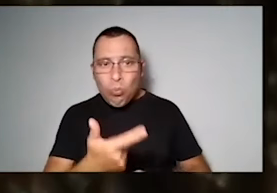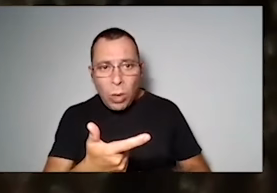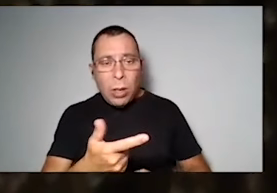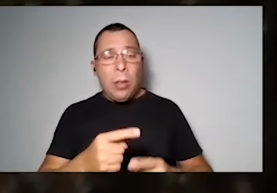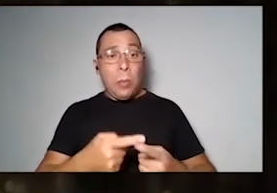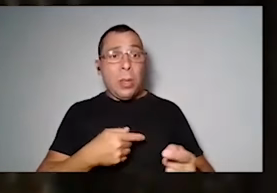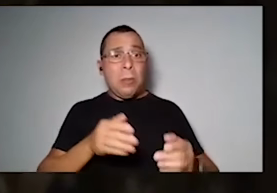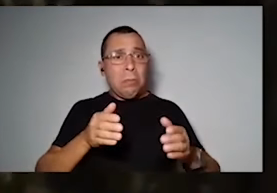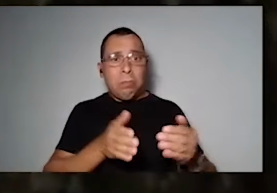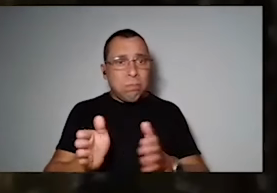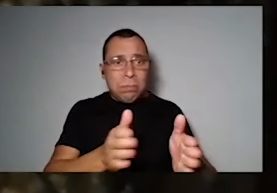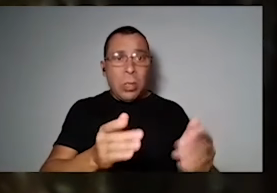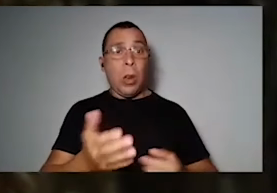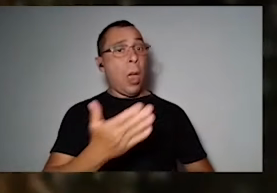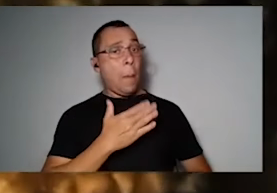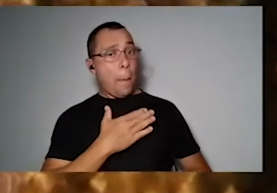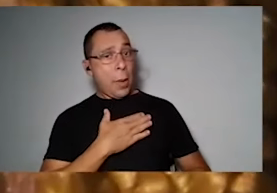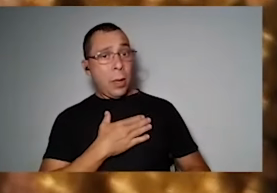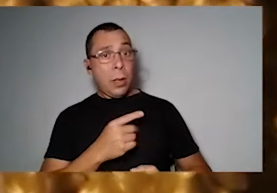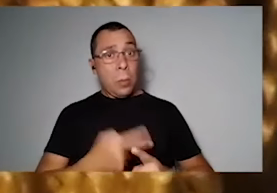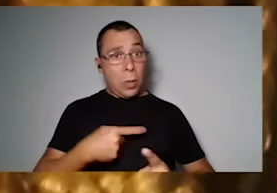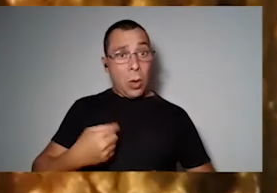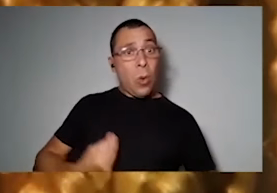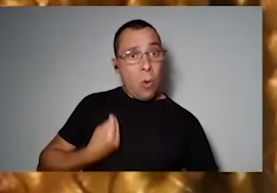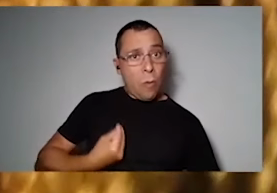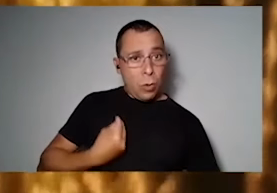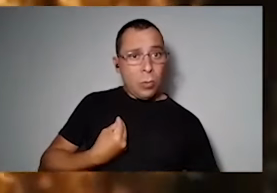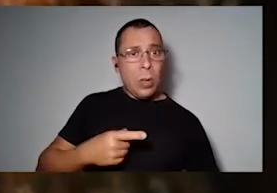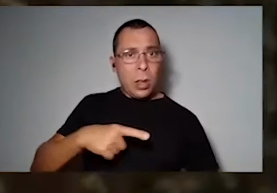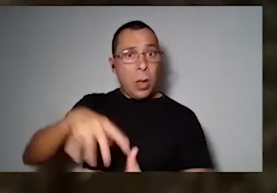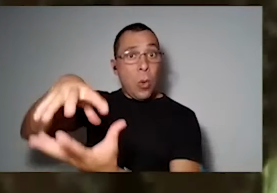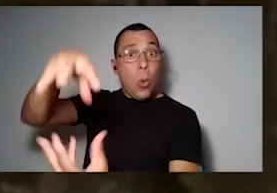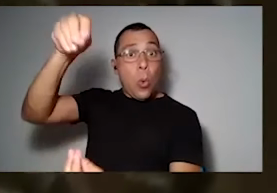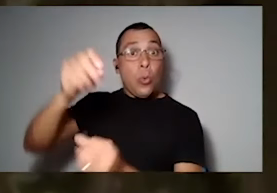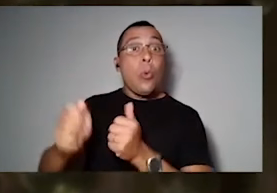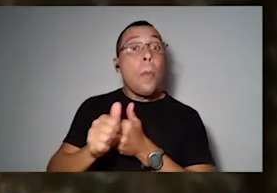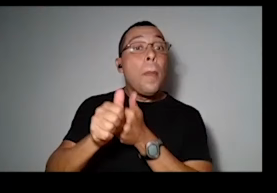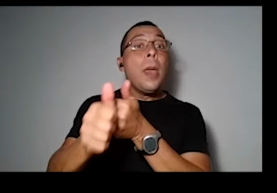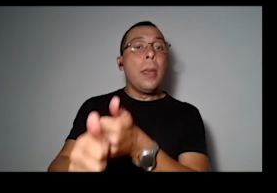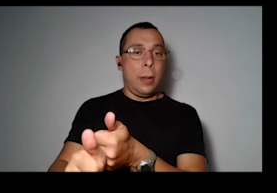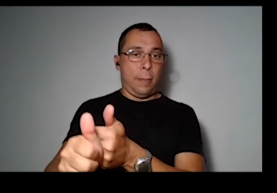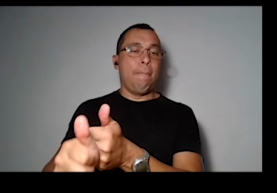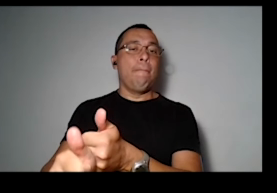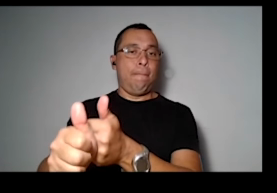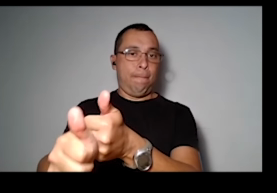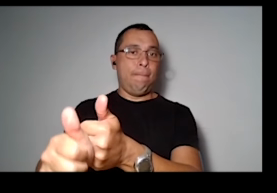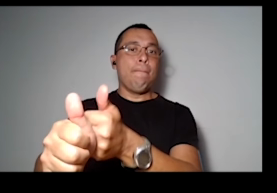que eu não tenho uma. Atravesso estradas que nunca foram minhas e se eu ainda tô viva é porque é Oxum que me guia.